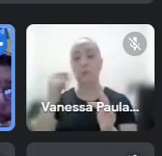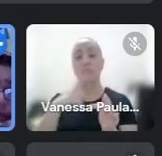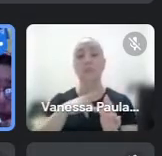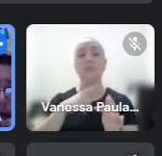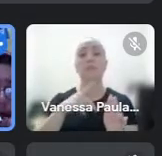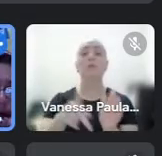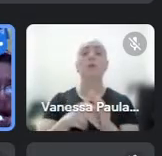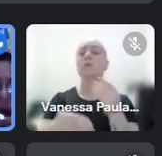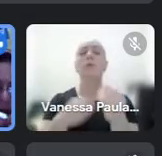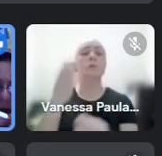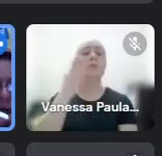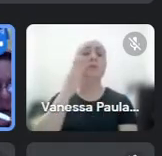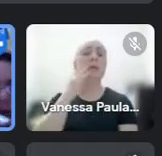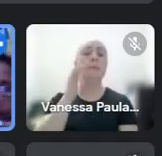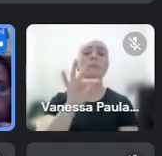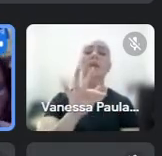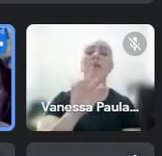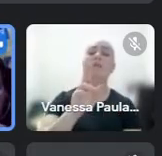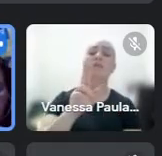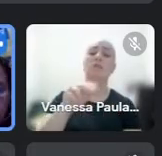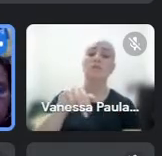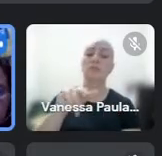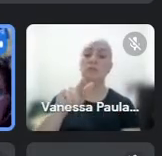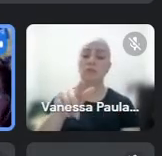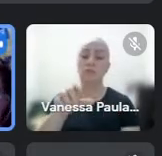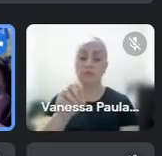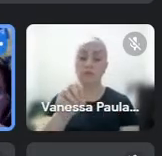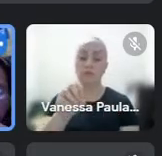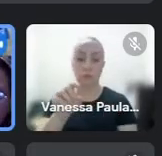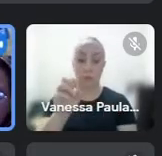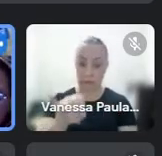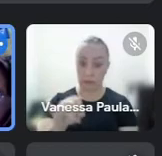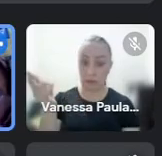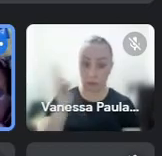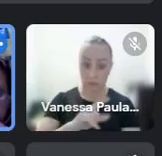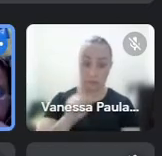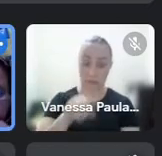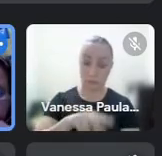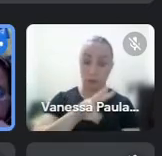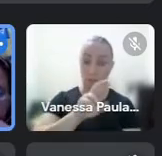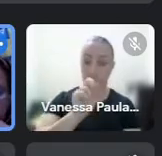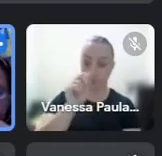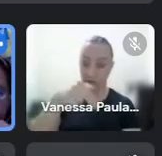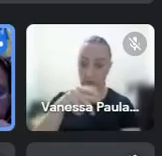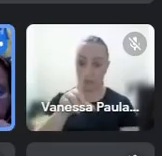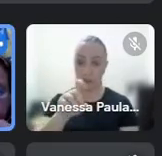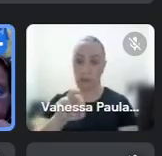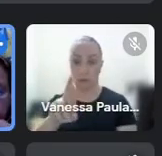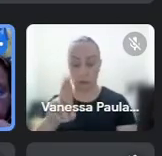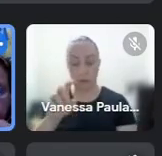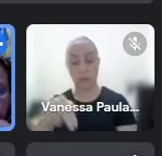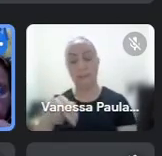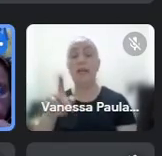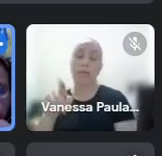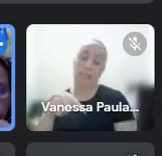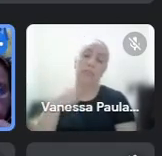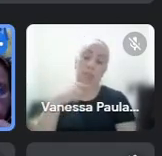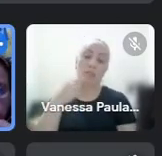fundo. E aí você só consegue com a garrafa de Van Dorn, ou então com o mergulhador. É mais complicado. Próximo.